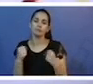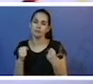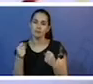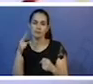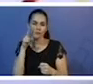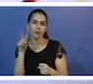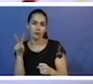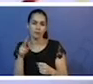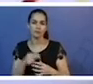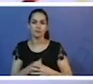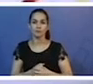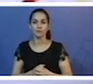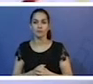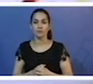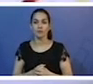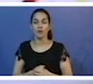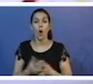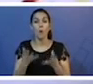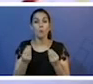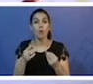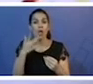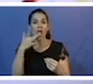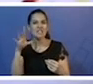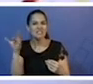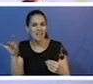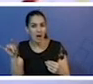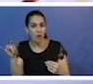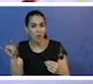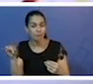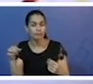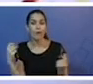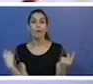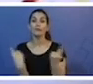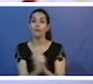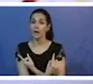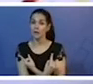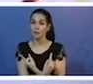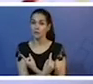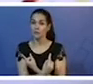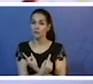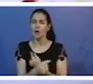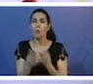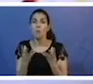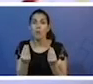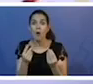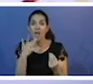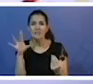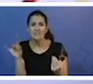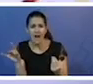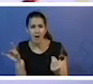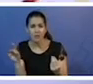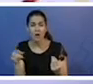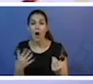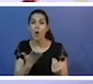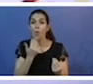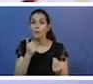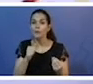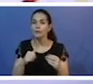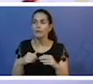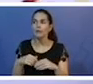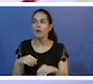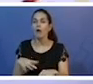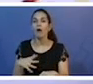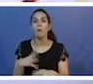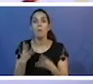Agora, no outro caso, o excesso de sódio, né, no organismo. Então, primeiro vamos falar dos alimentos que são os campeões de